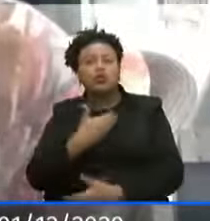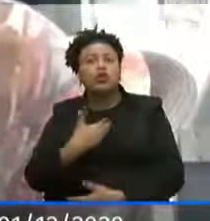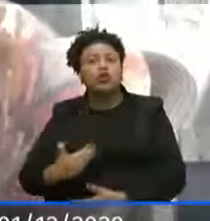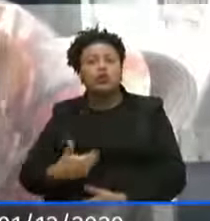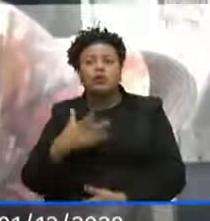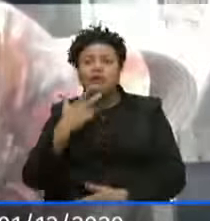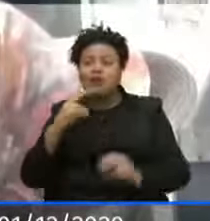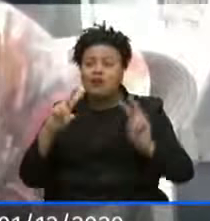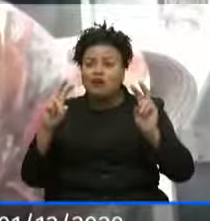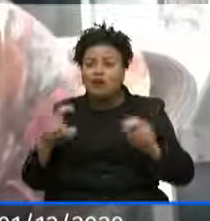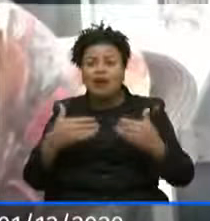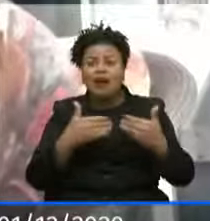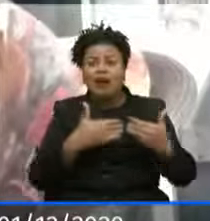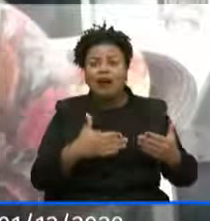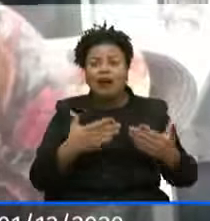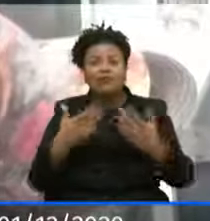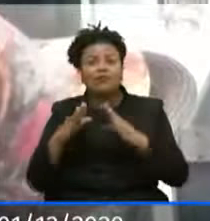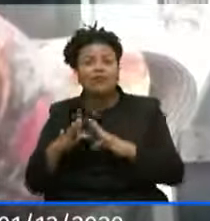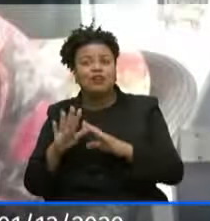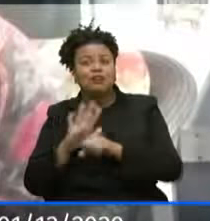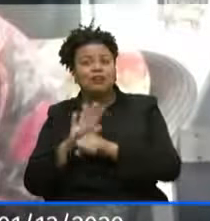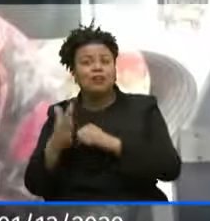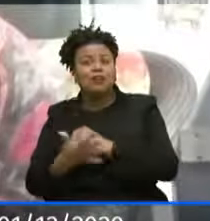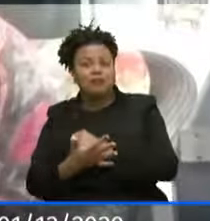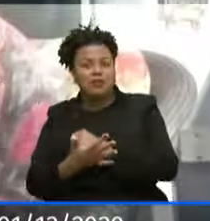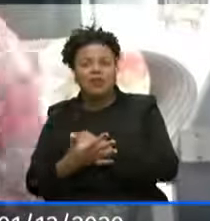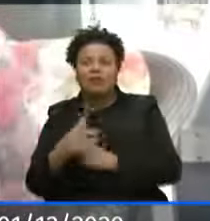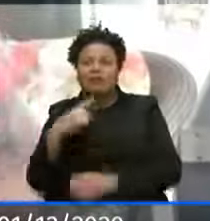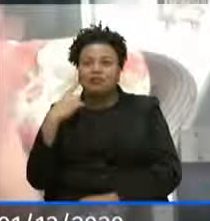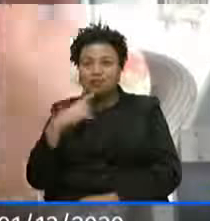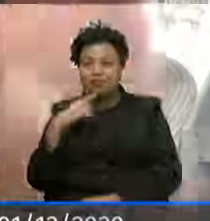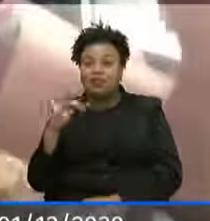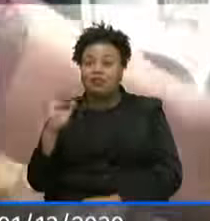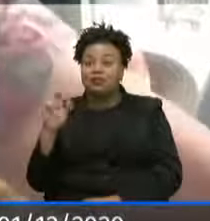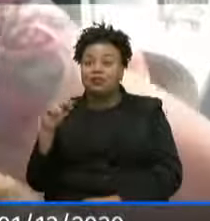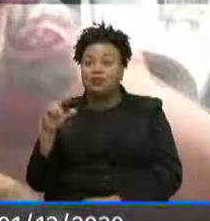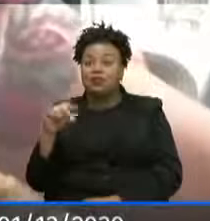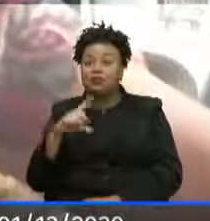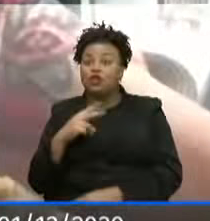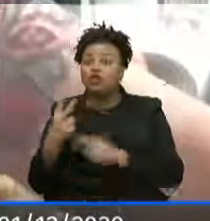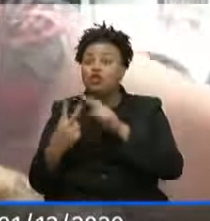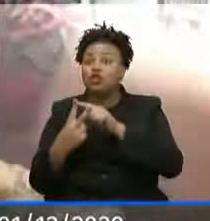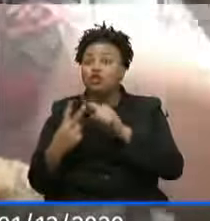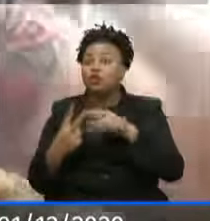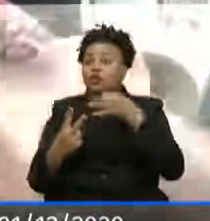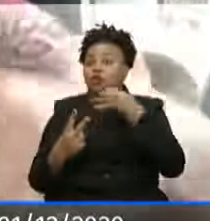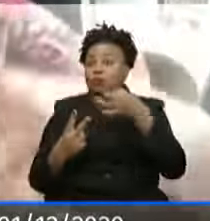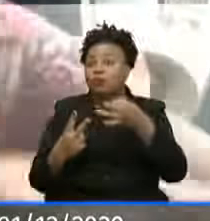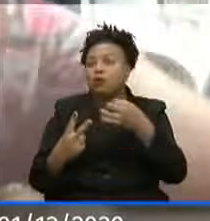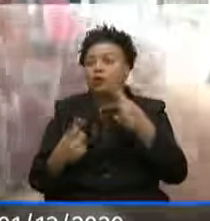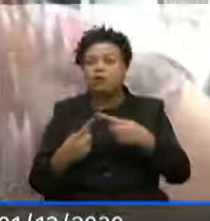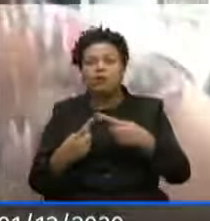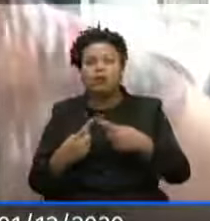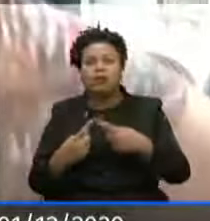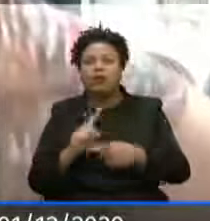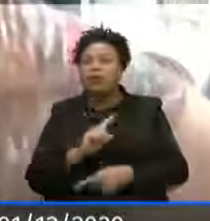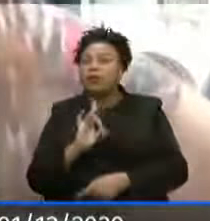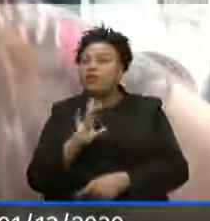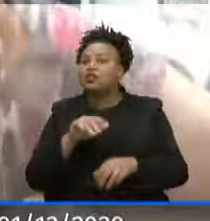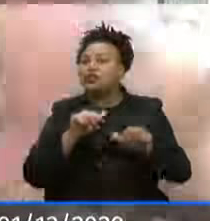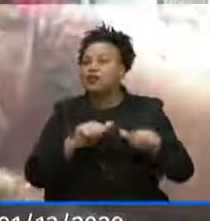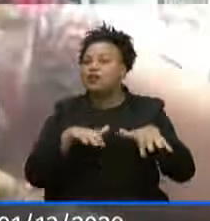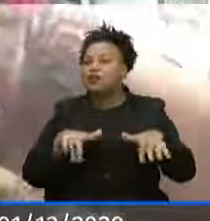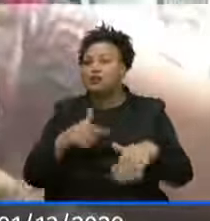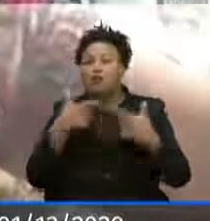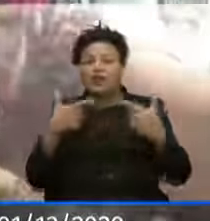falar desse tema, do abre e fecha e da pandemia, deputado Fernando Marrone, tendo as duas opiniões, porque também não é só a Assembleia que não